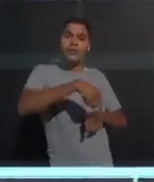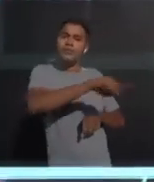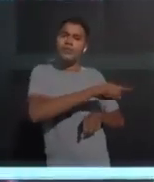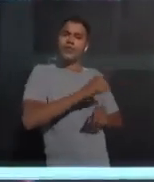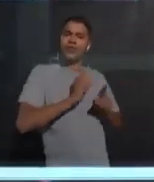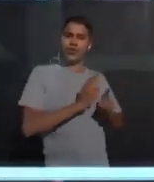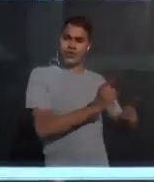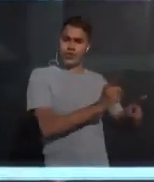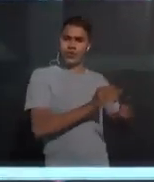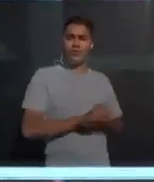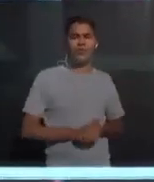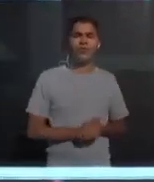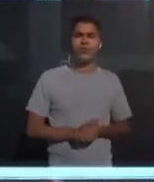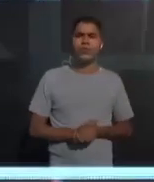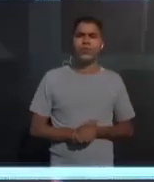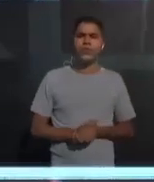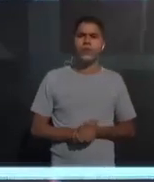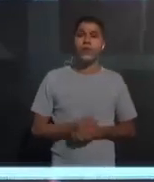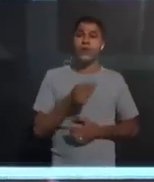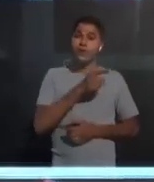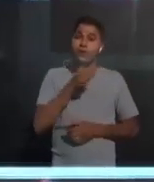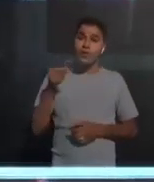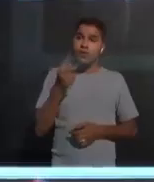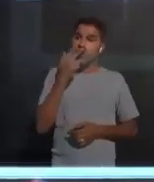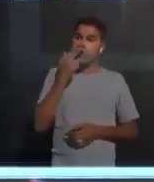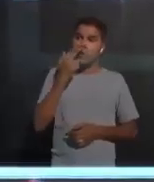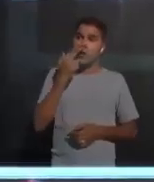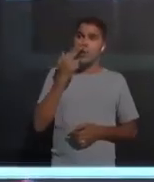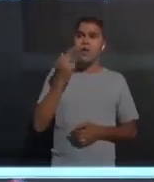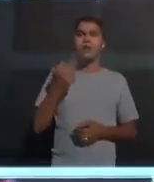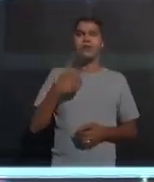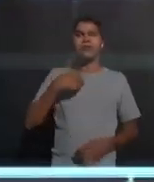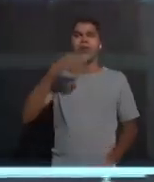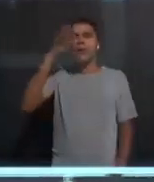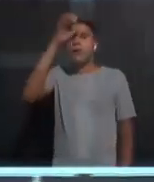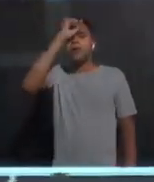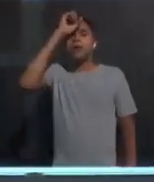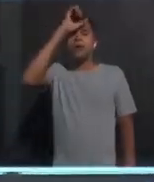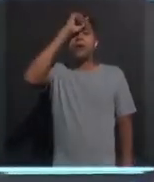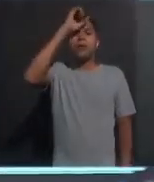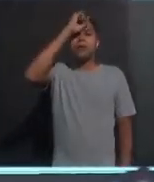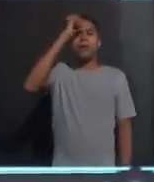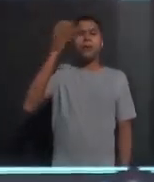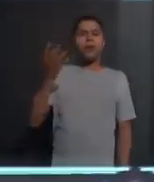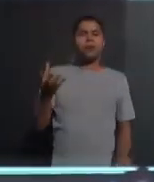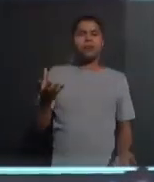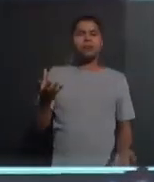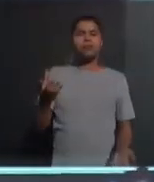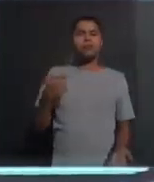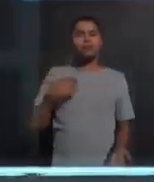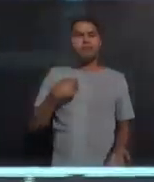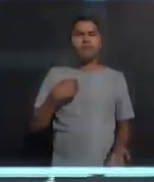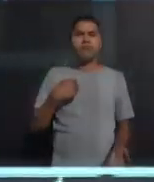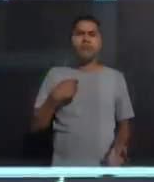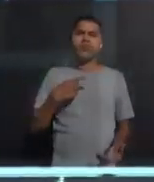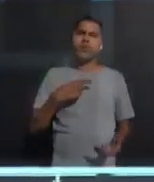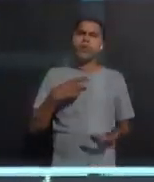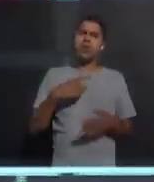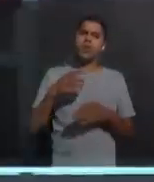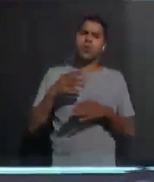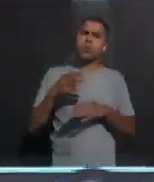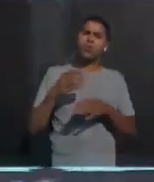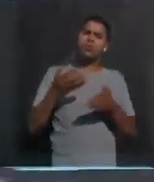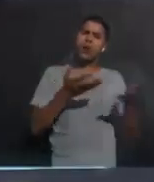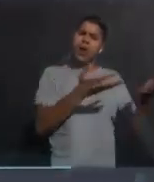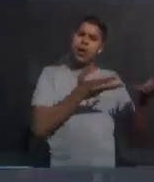coisa mais linda se veja com bons olhos aprenda se vê com bons olhos eu atendo muitas moças